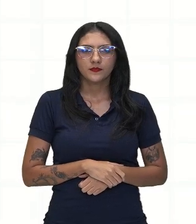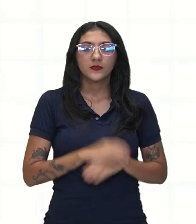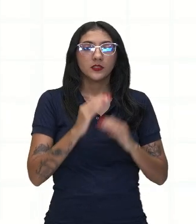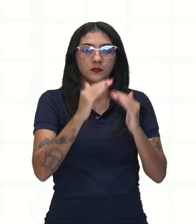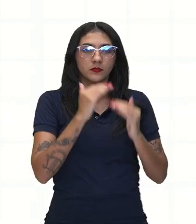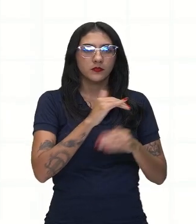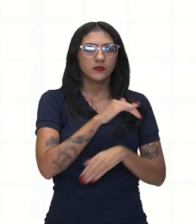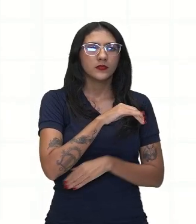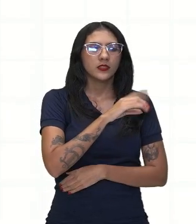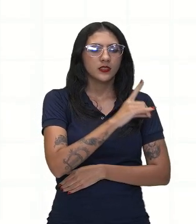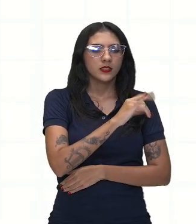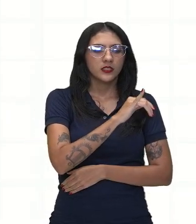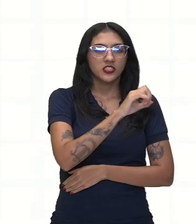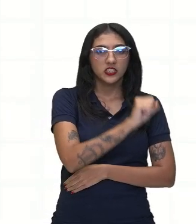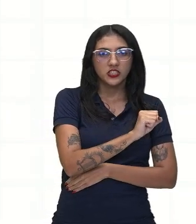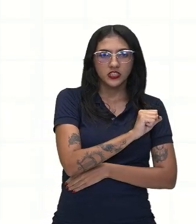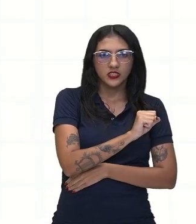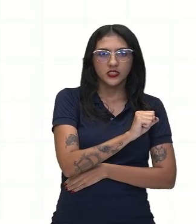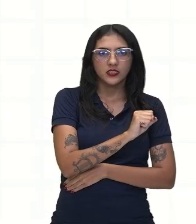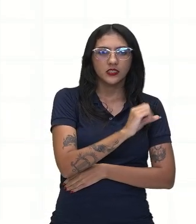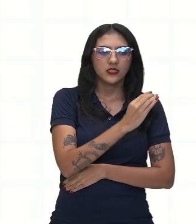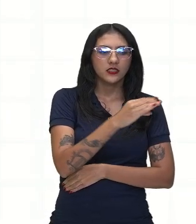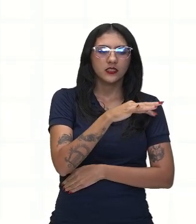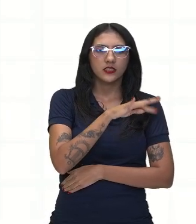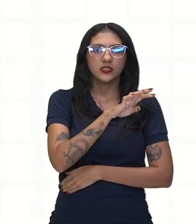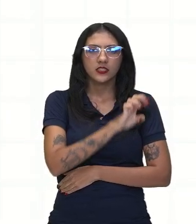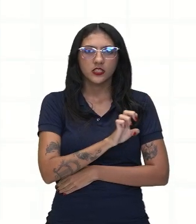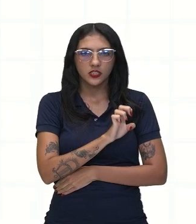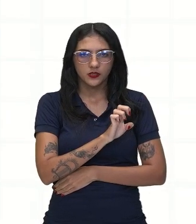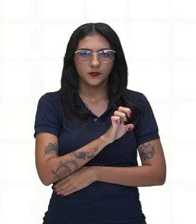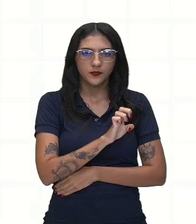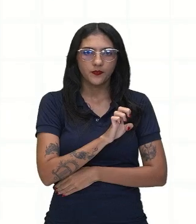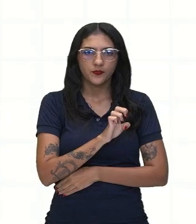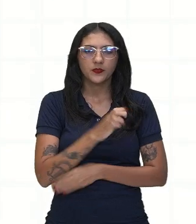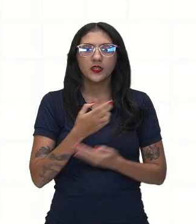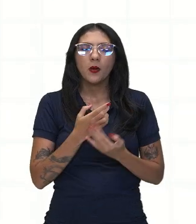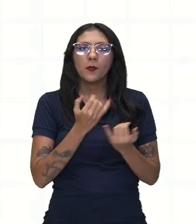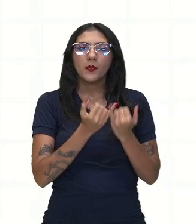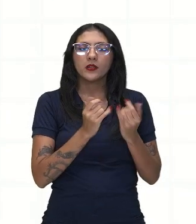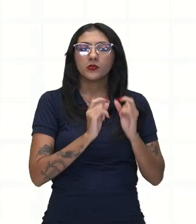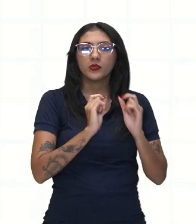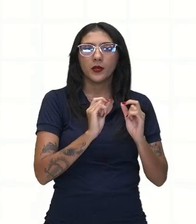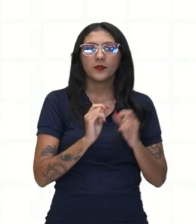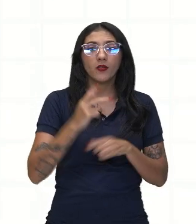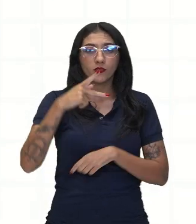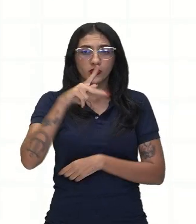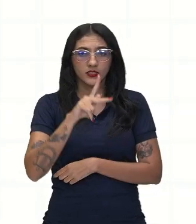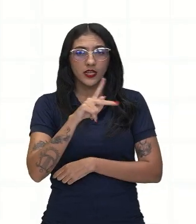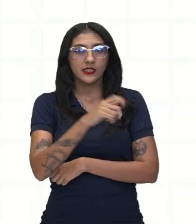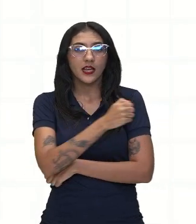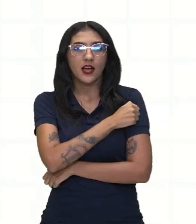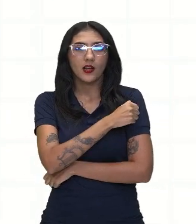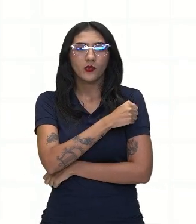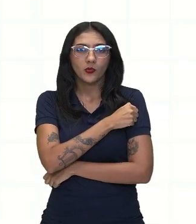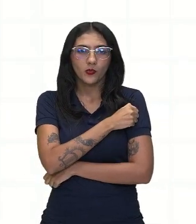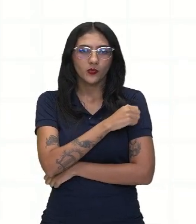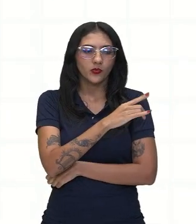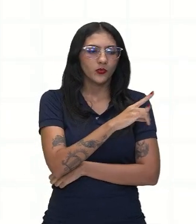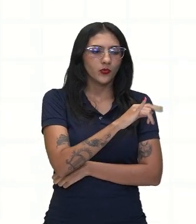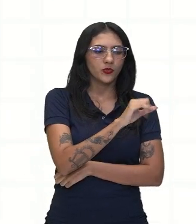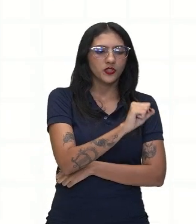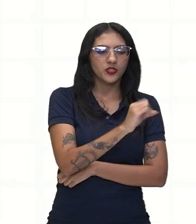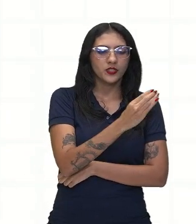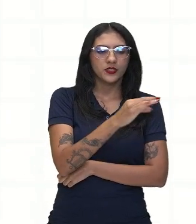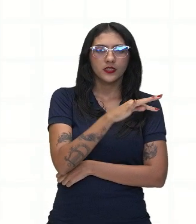Discente e docente, né? Então, o que é relativo a alunos? Vocês são os nossos